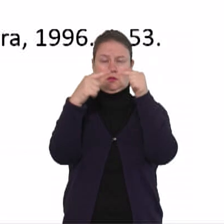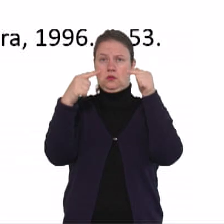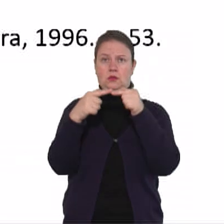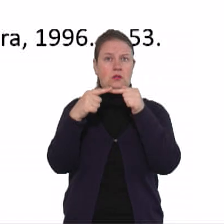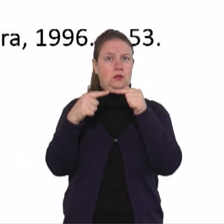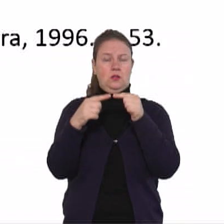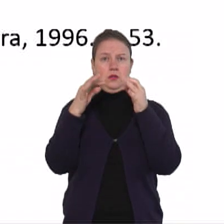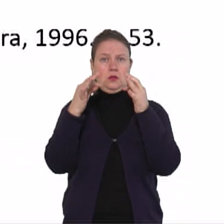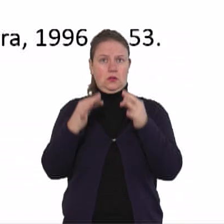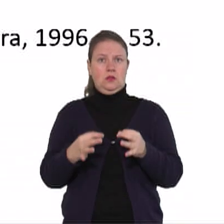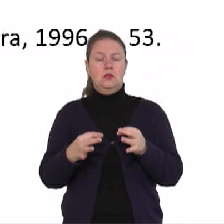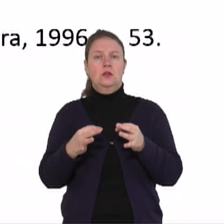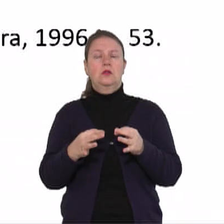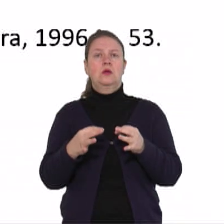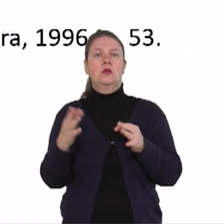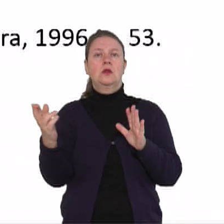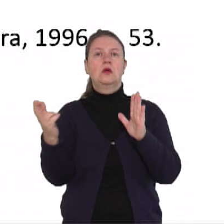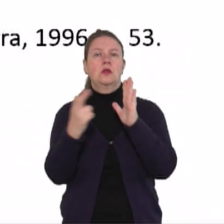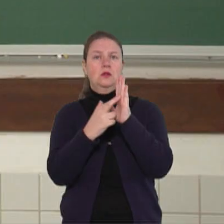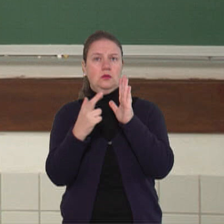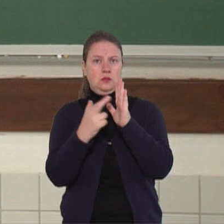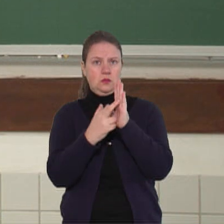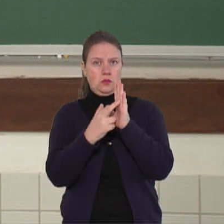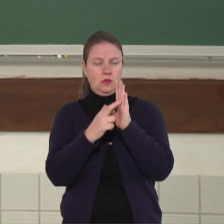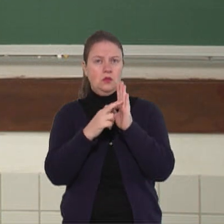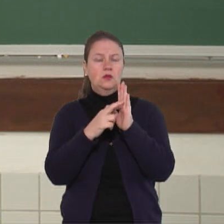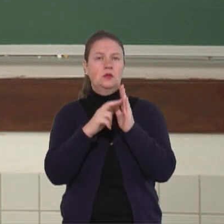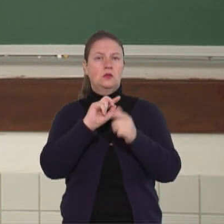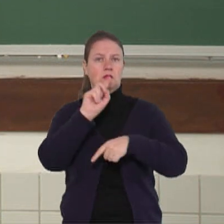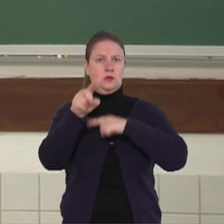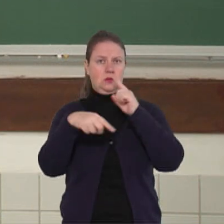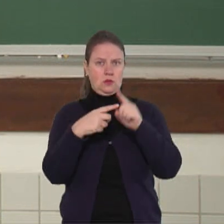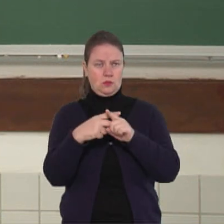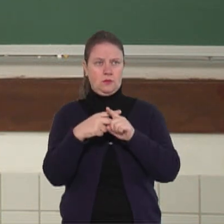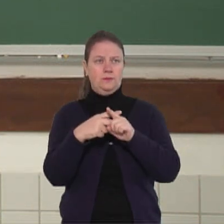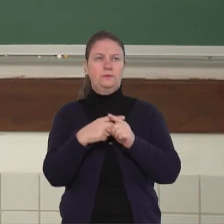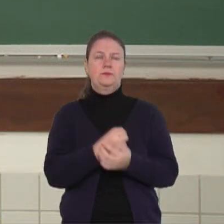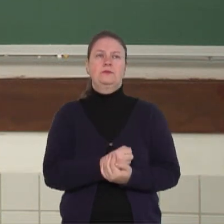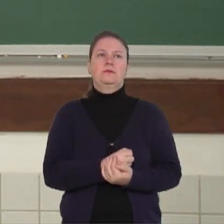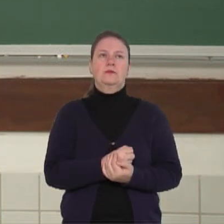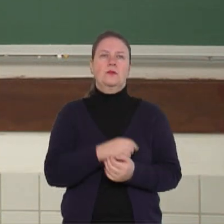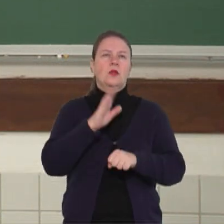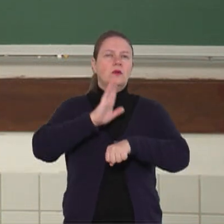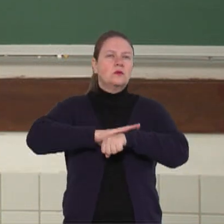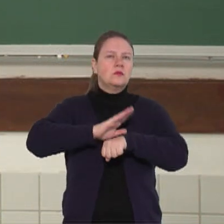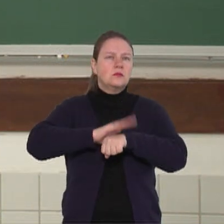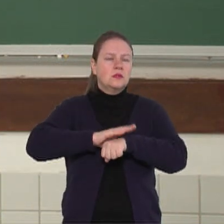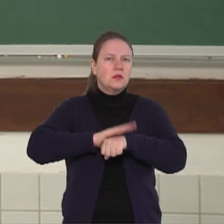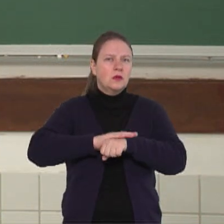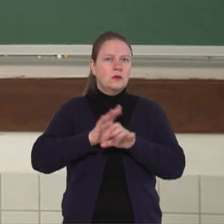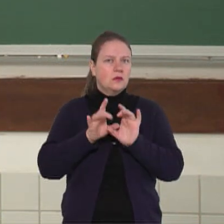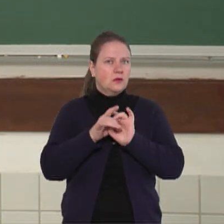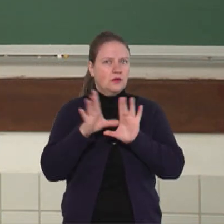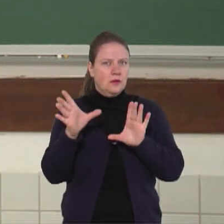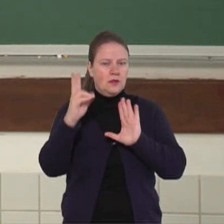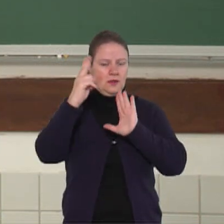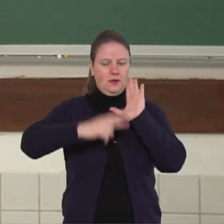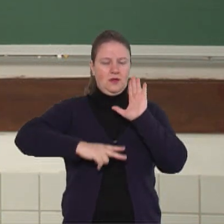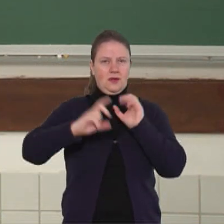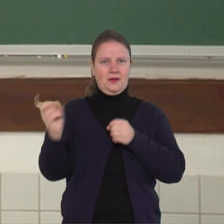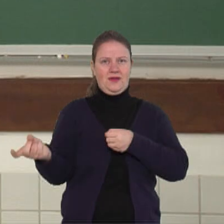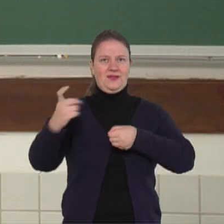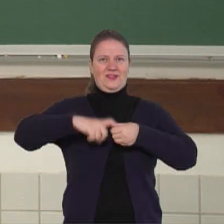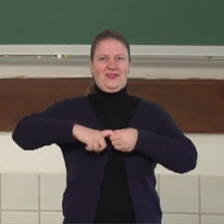texto aqui é que a gente vai fazer a resolução ali na frente das questões. Então, eu vou dar um tempinho aí para que vocês possam ler para que a gente